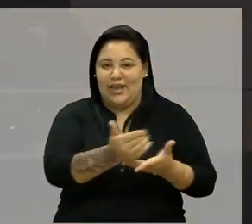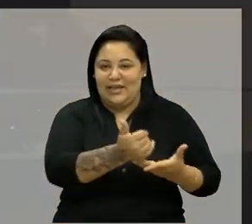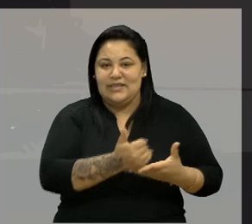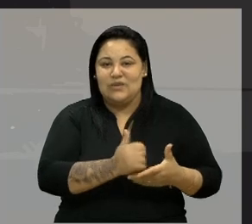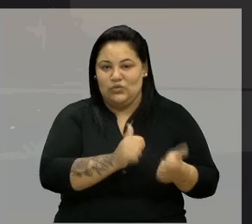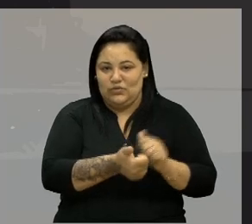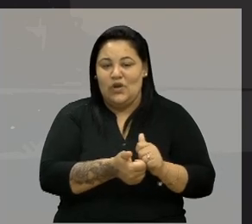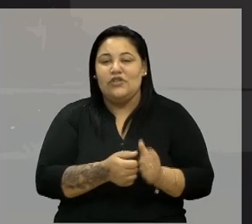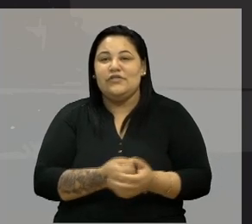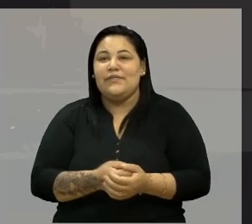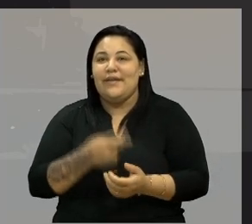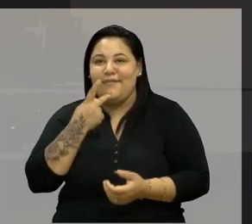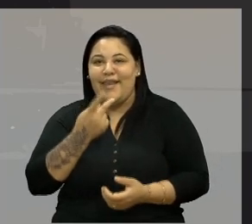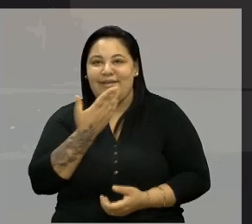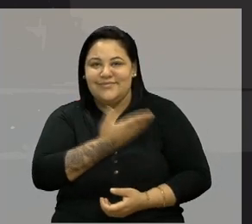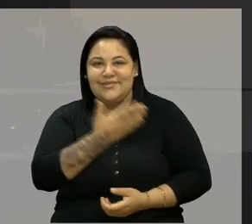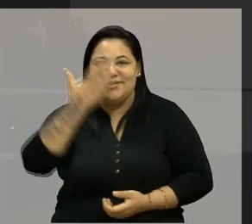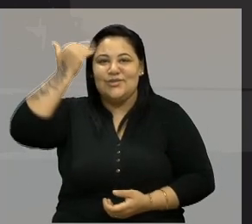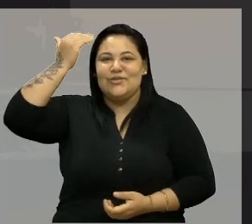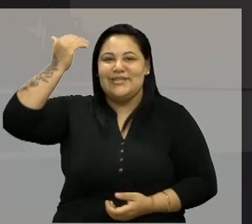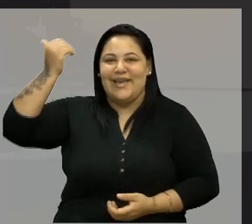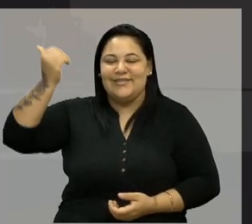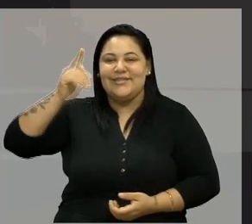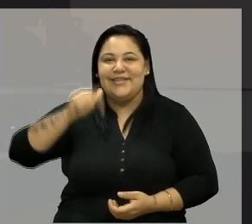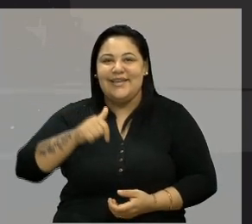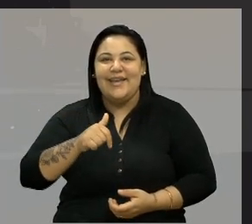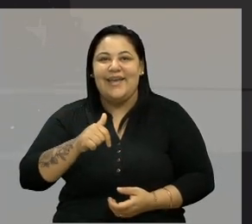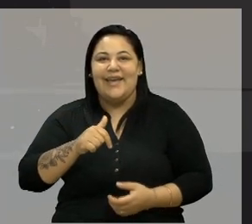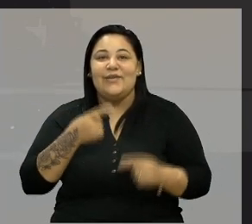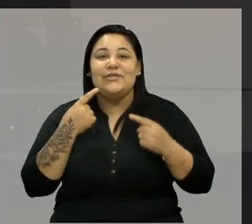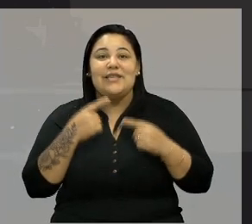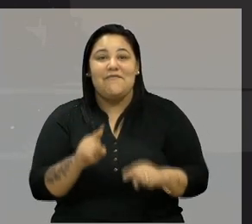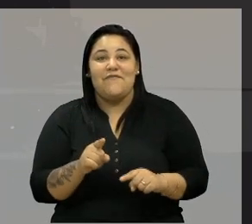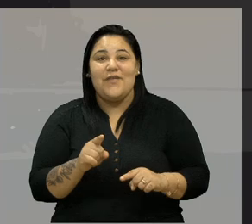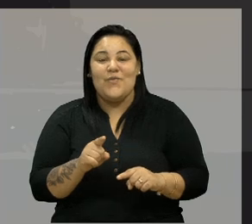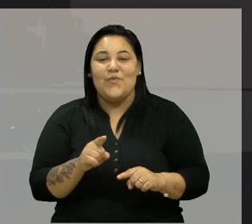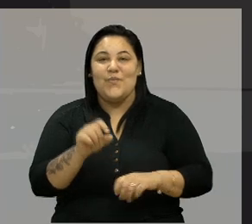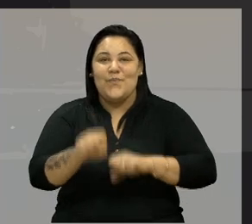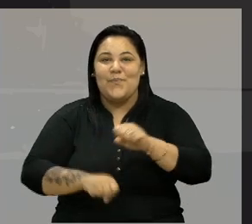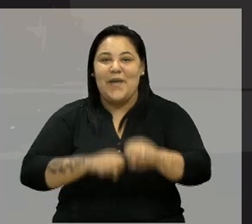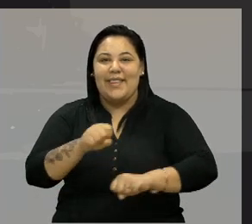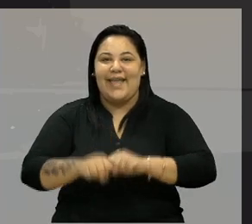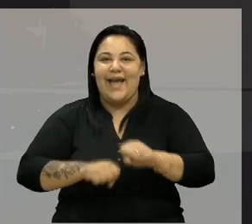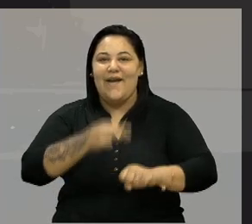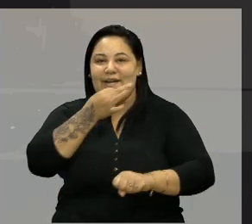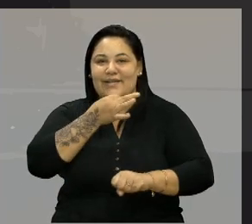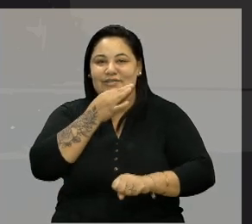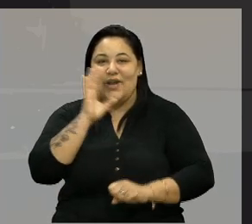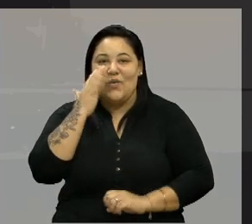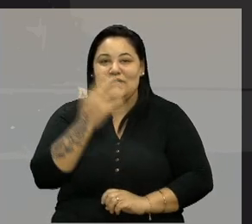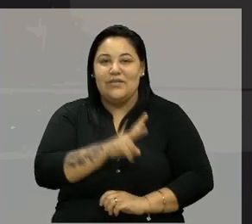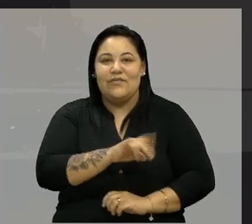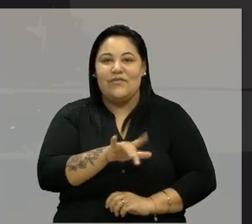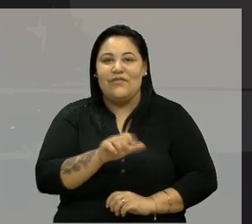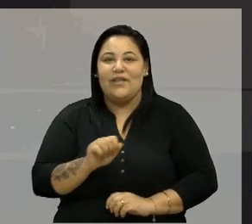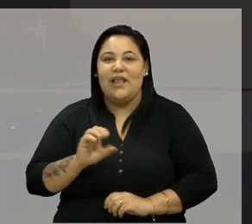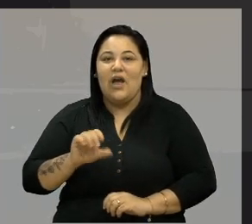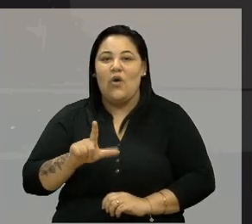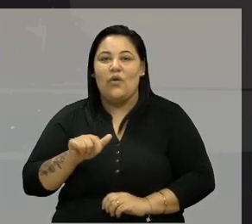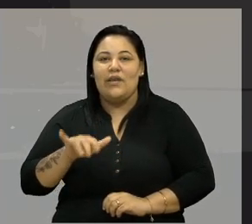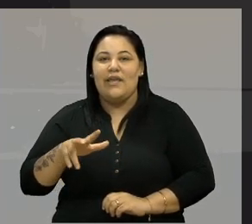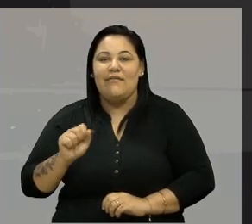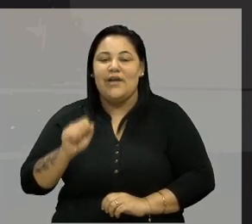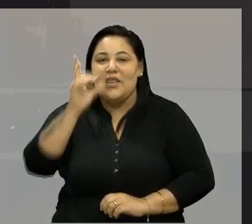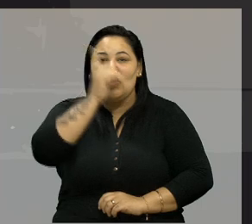então desse sucesso que foi o desafio pedal Caxias que aconteceu em Vila Oliva no domingo